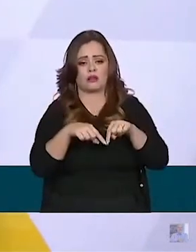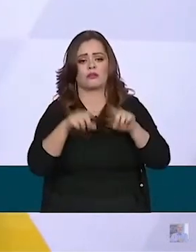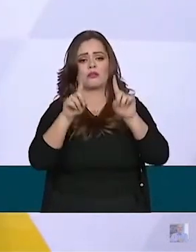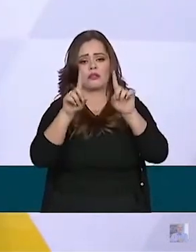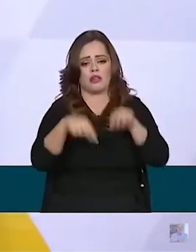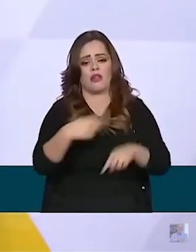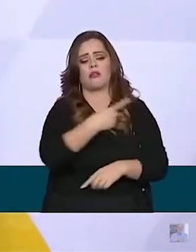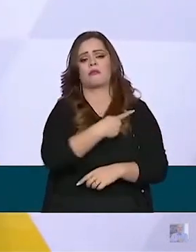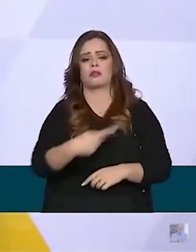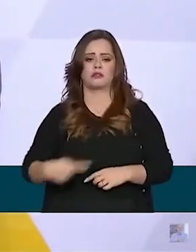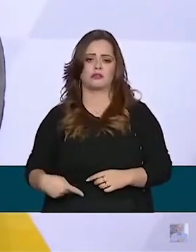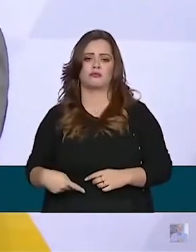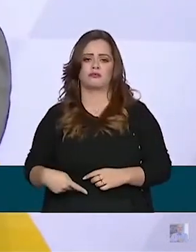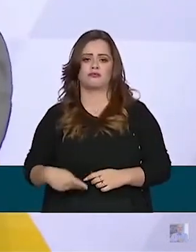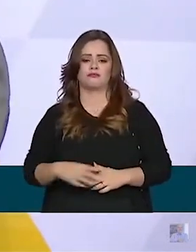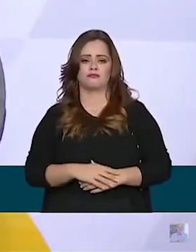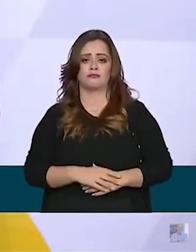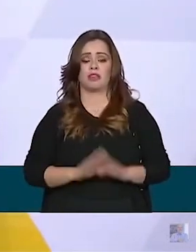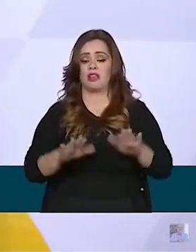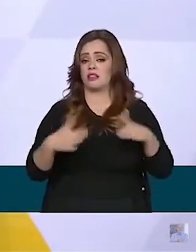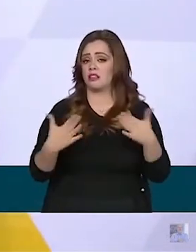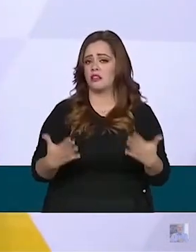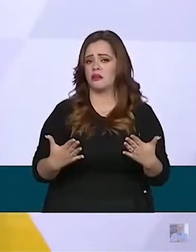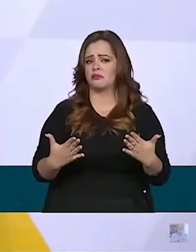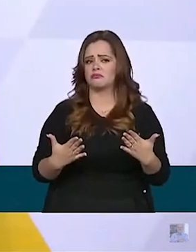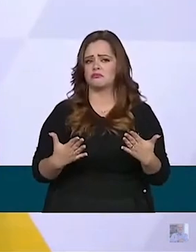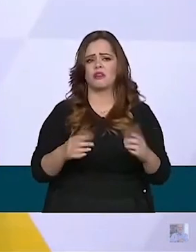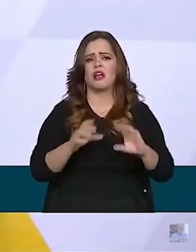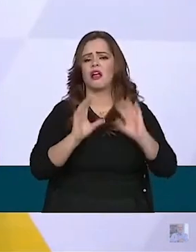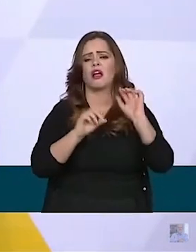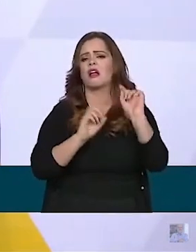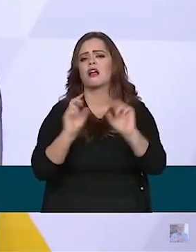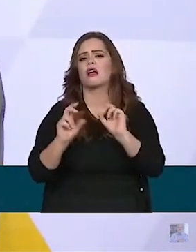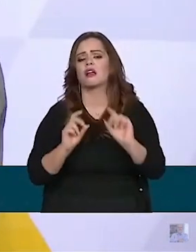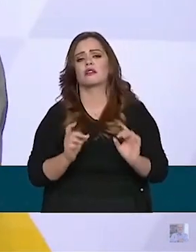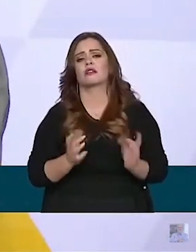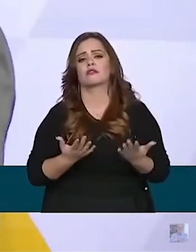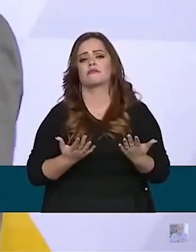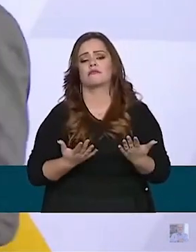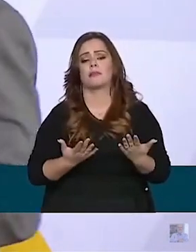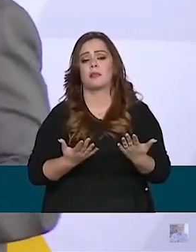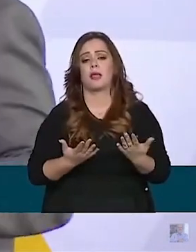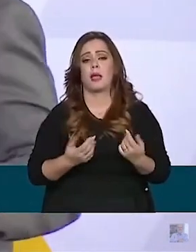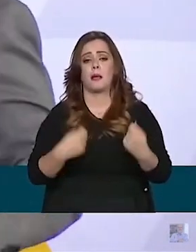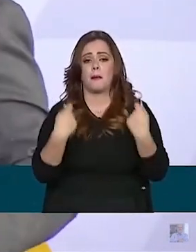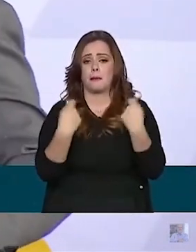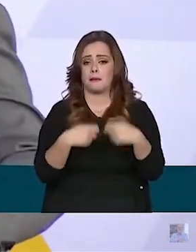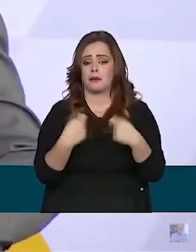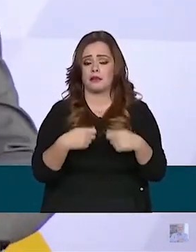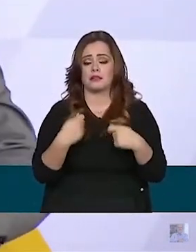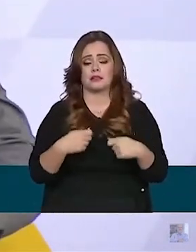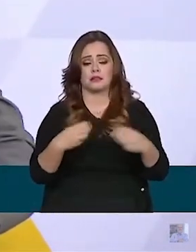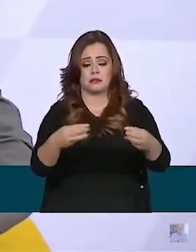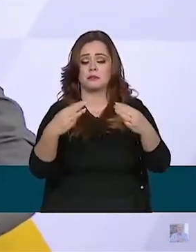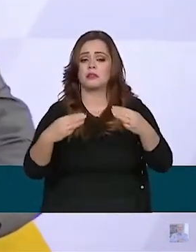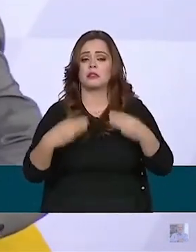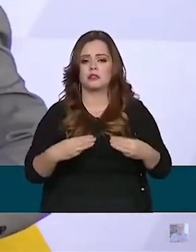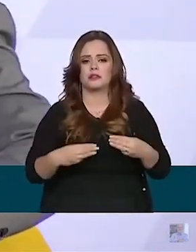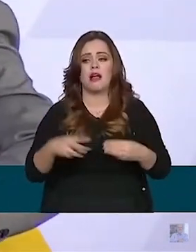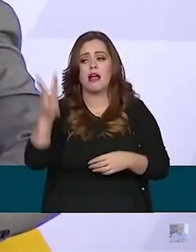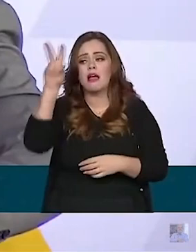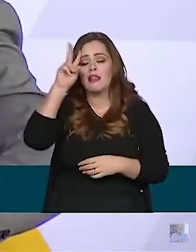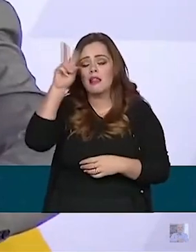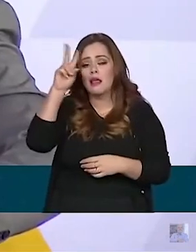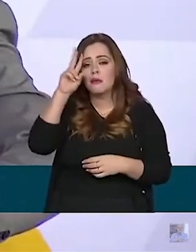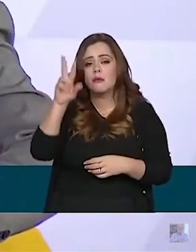quarto presidencial. Então, cadê o Rui Costa? Eu sei que já foi embora, mas como está cheio de ministro aqui, por favor, lembre o